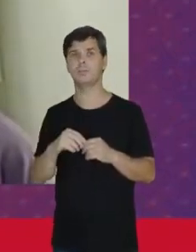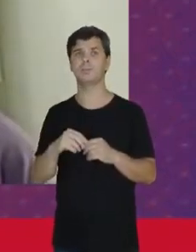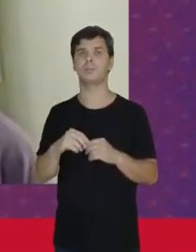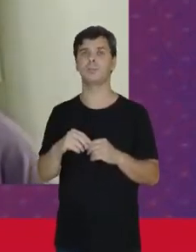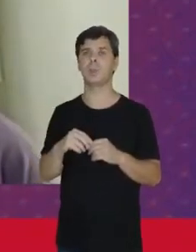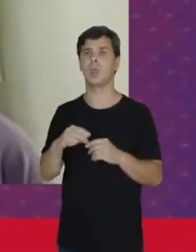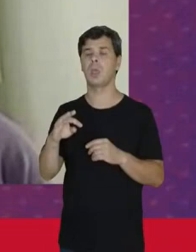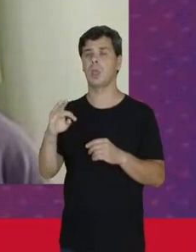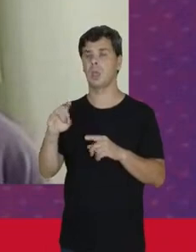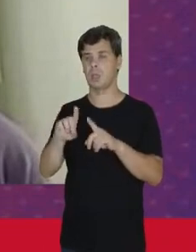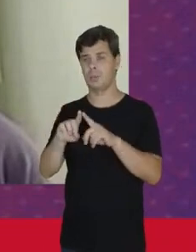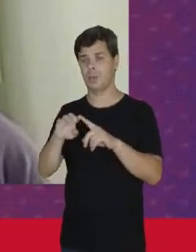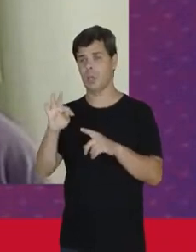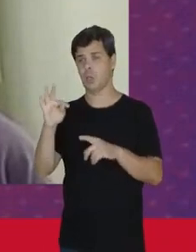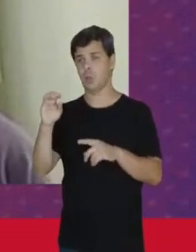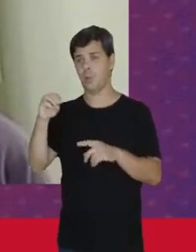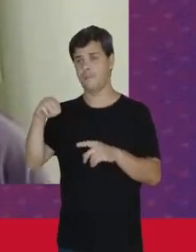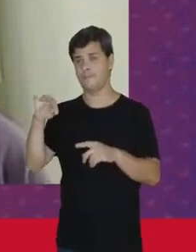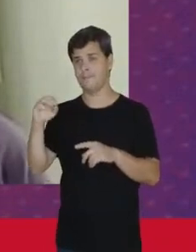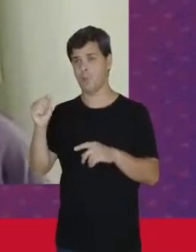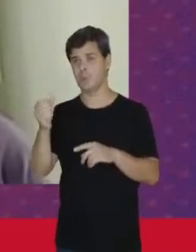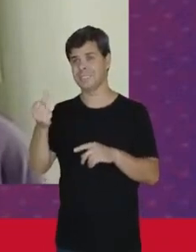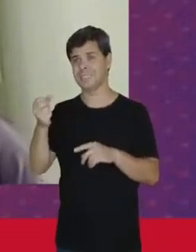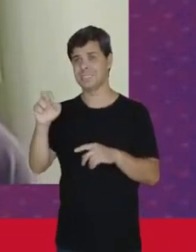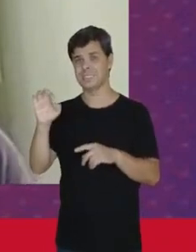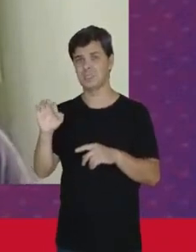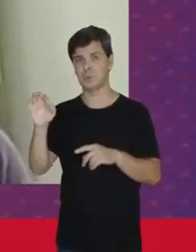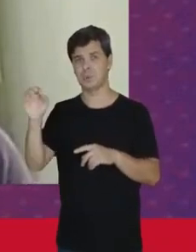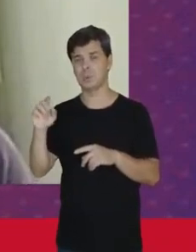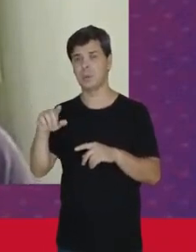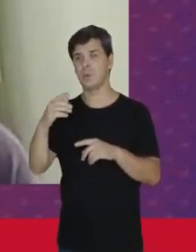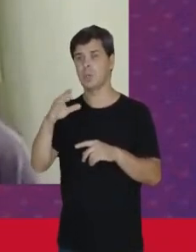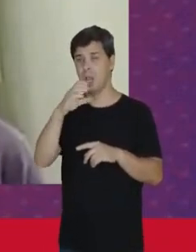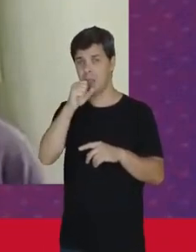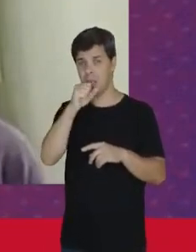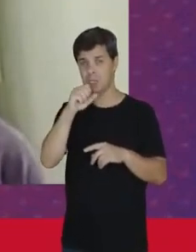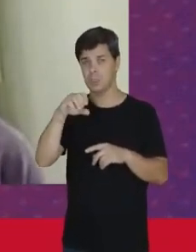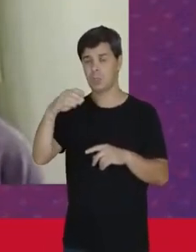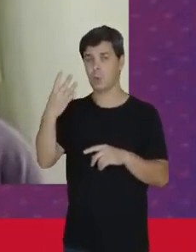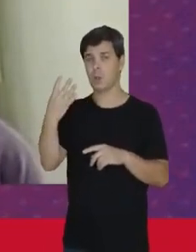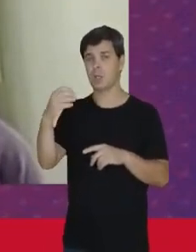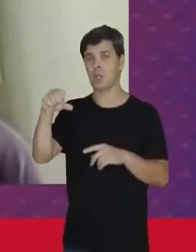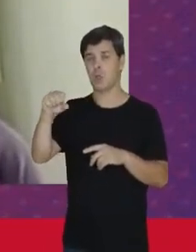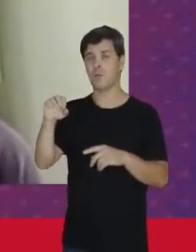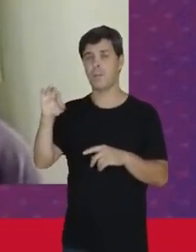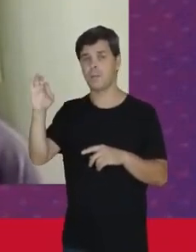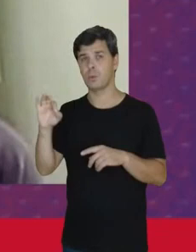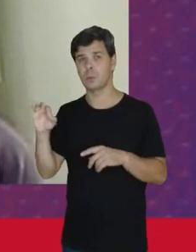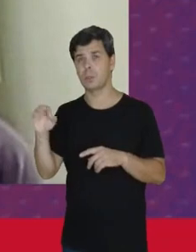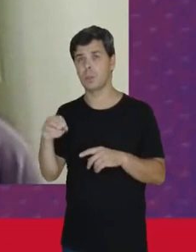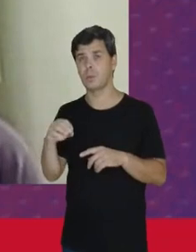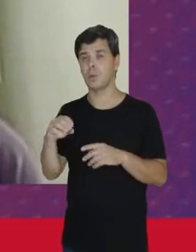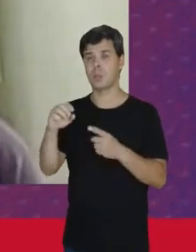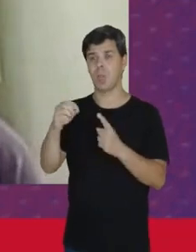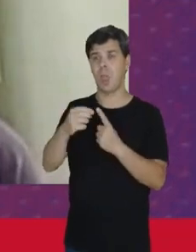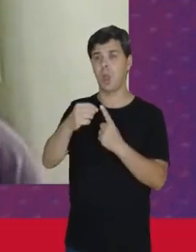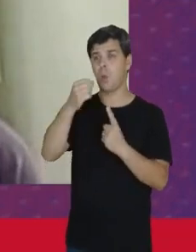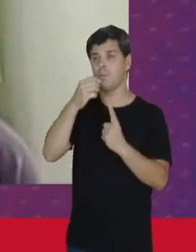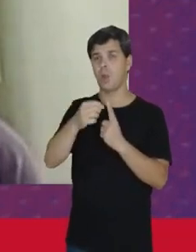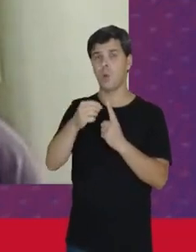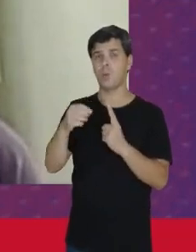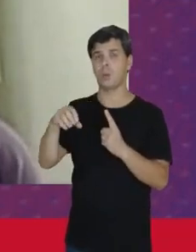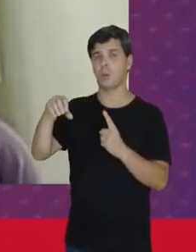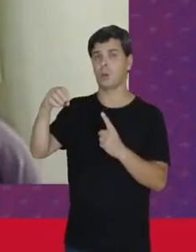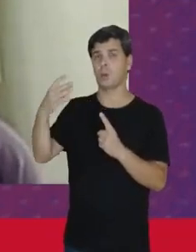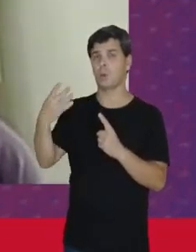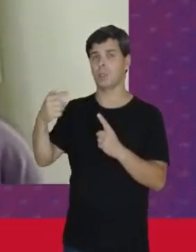tóxicos. Depois o tomate com 68%, depois laranja com 49%, a uva